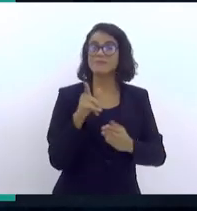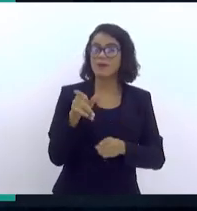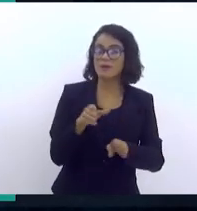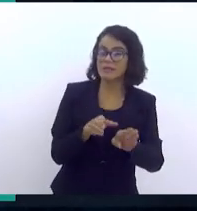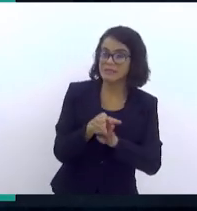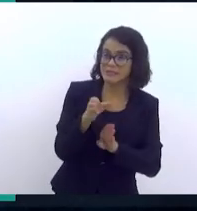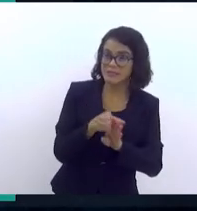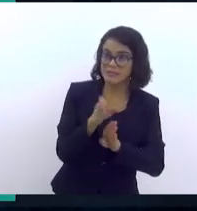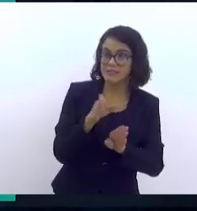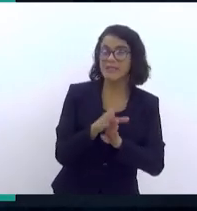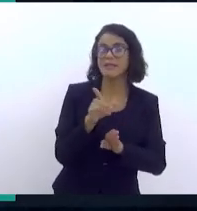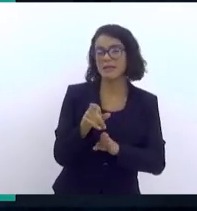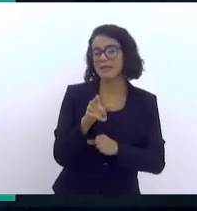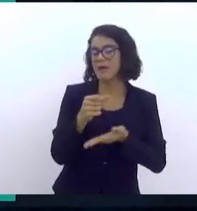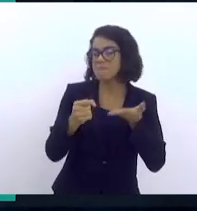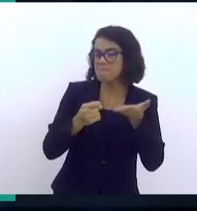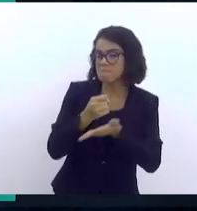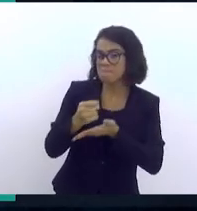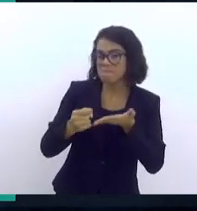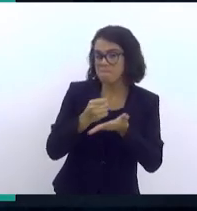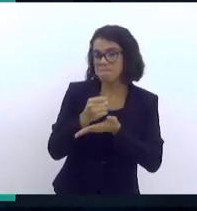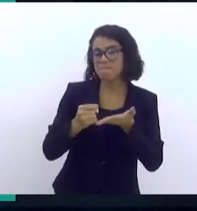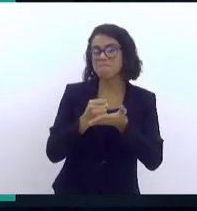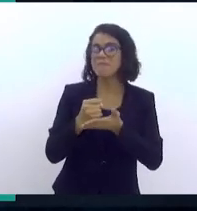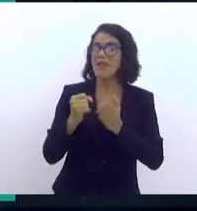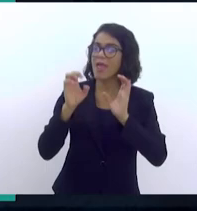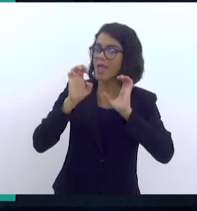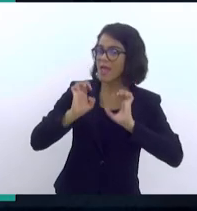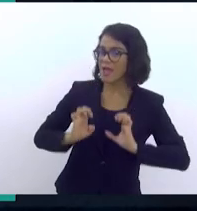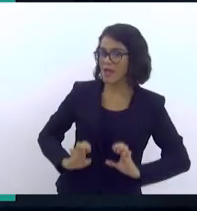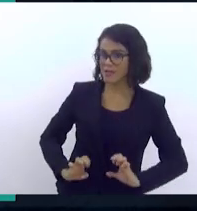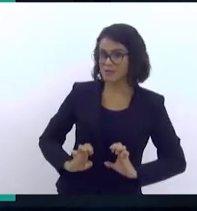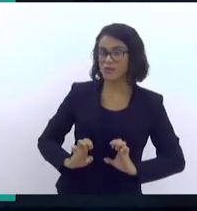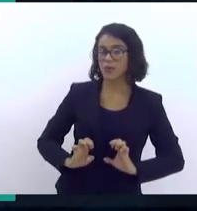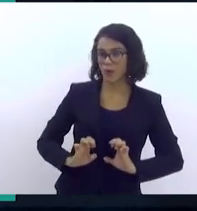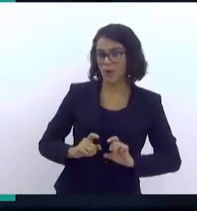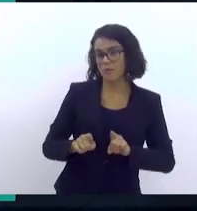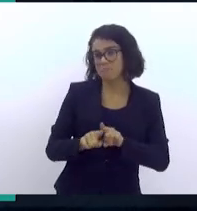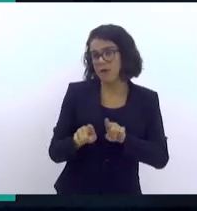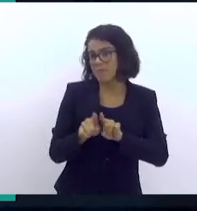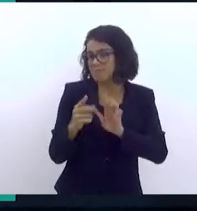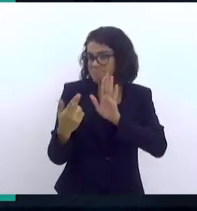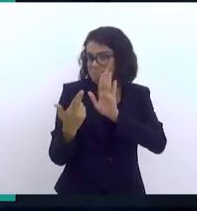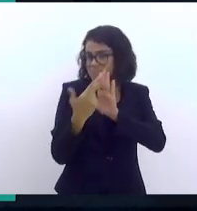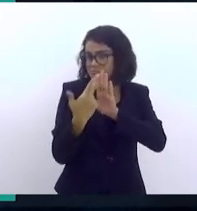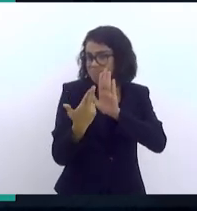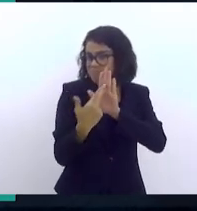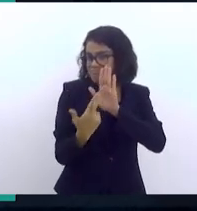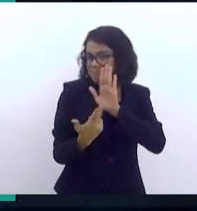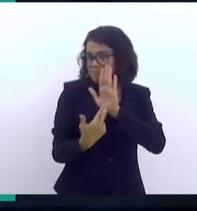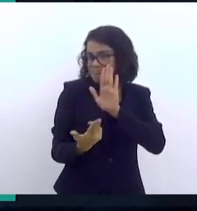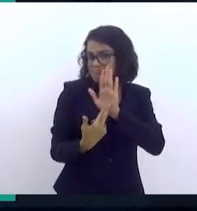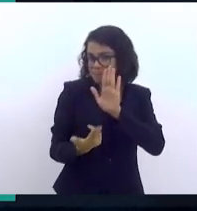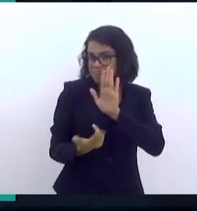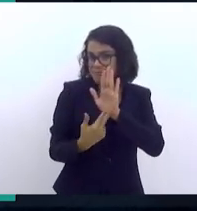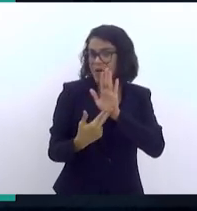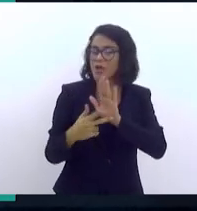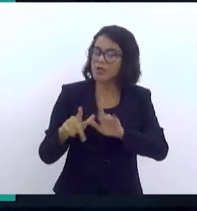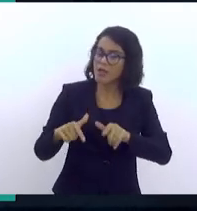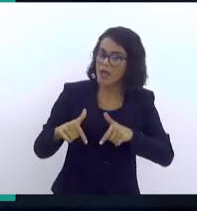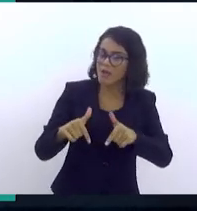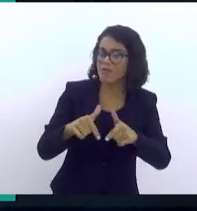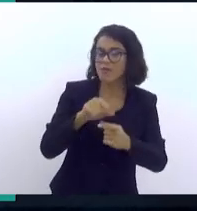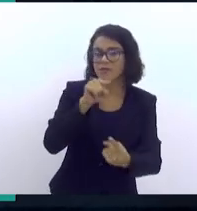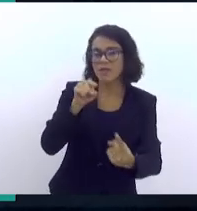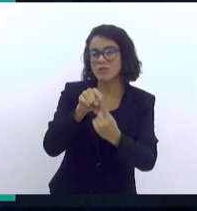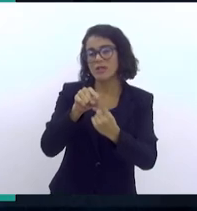guia ele tá fundamentado né impresporte dos éticos tem os quais não é possível estabelecer parâmetros de combate ao nível da violência direcionar